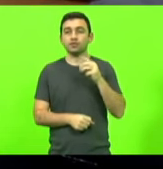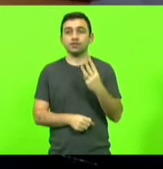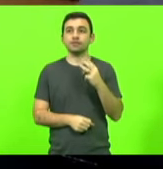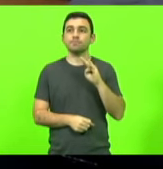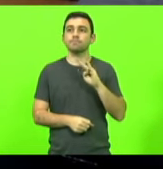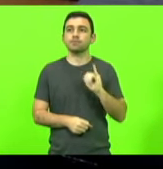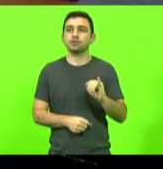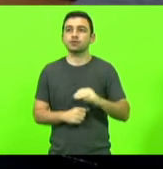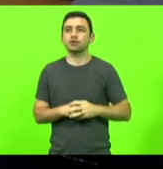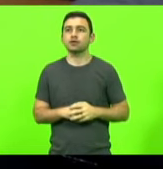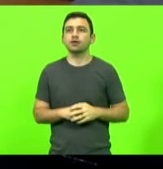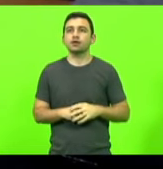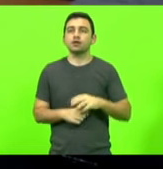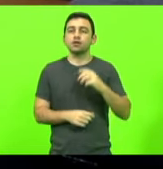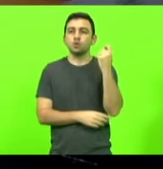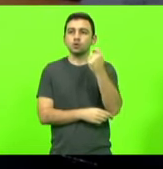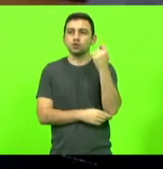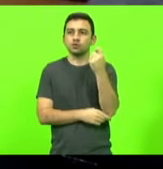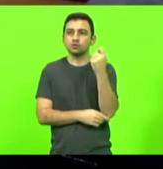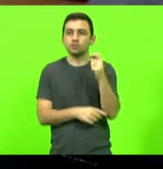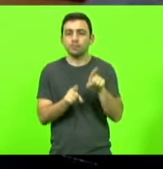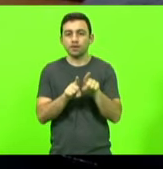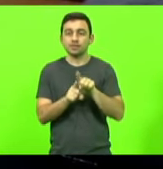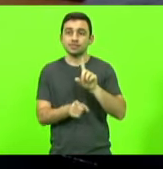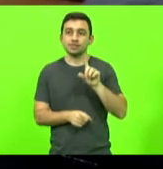Sul, 100 obras, 1,3 bi.